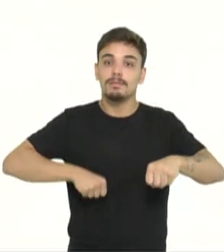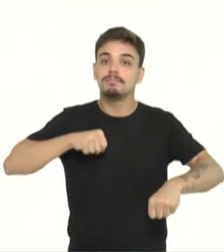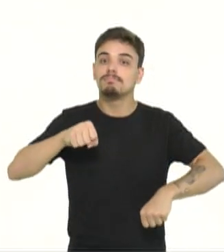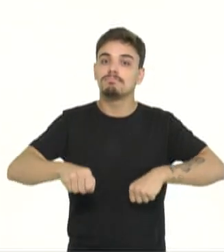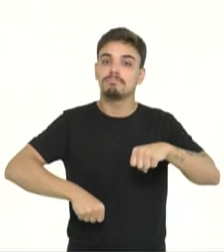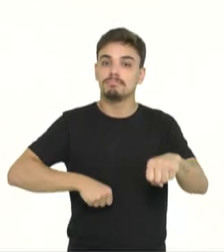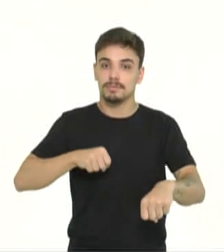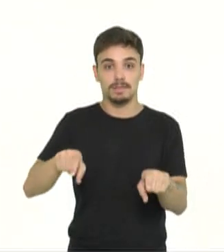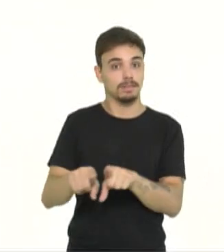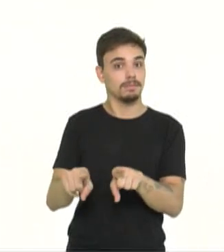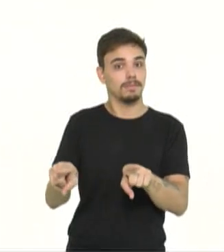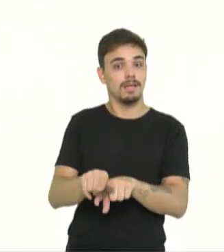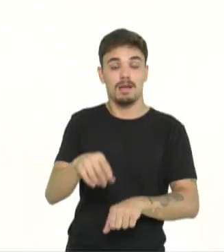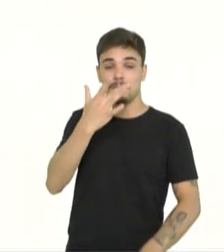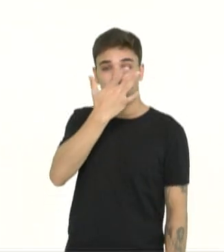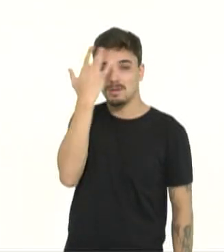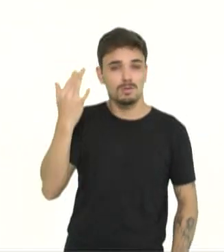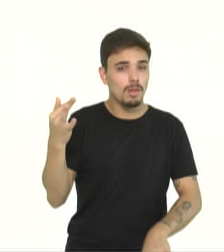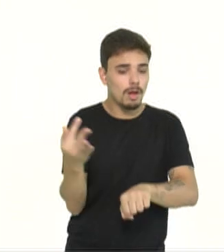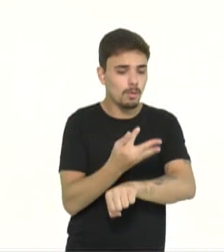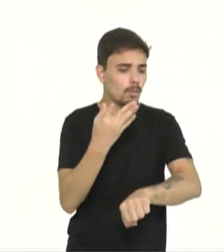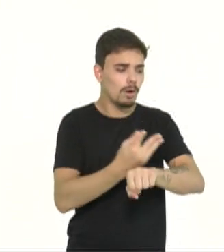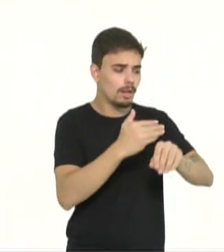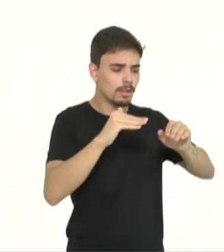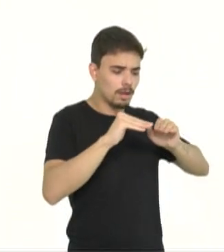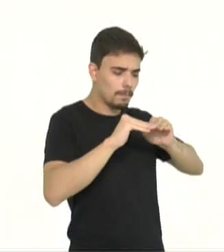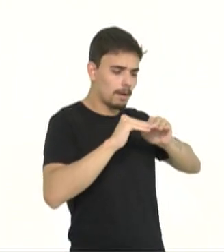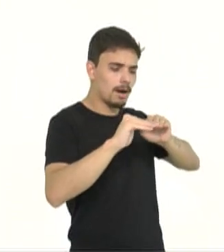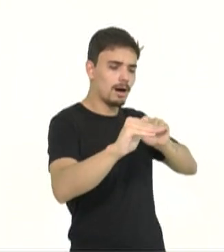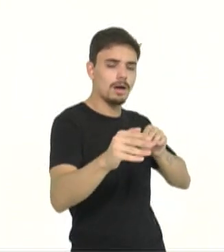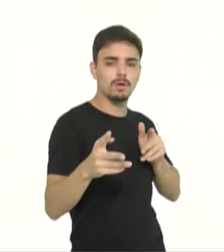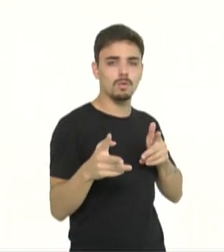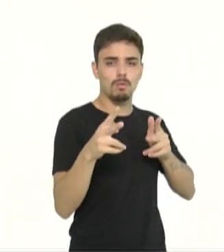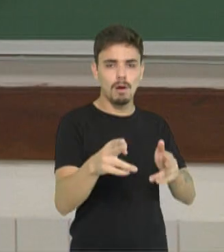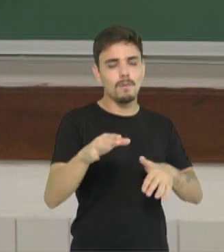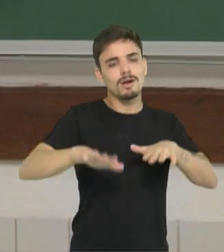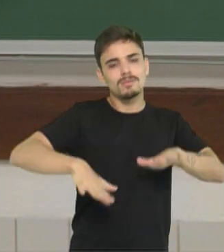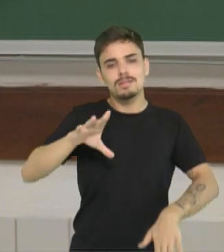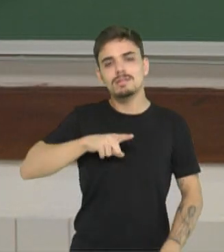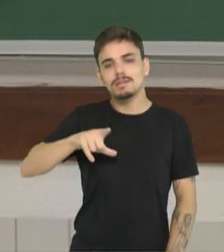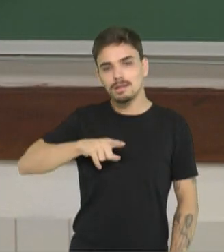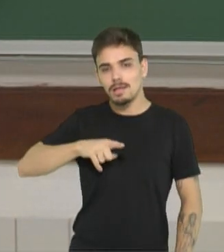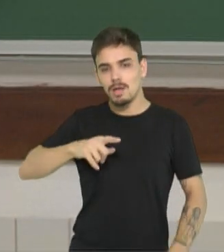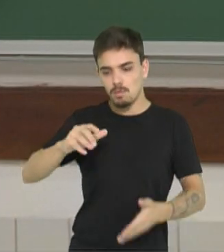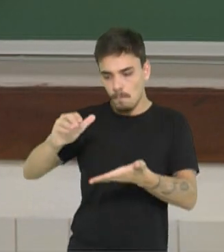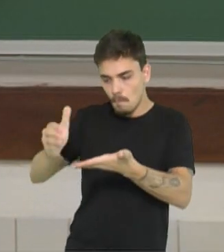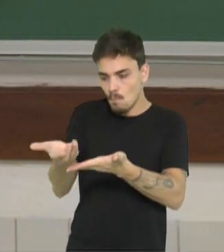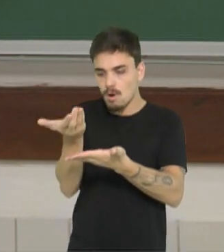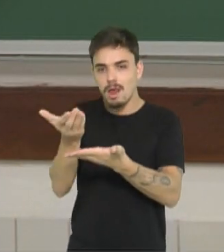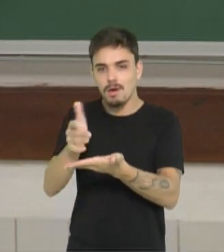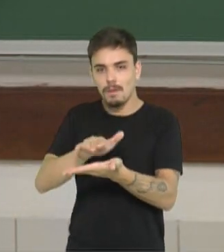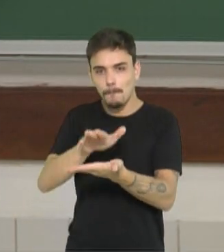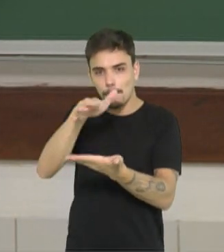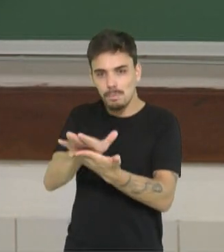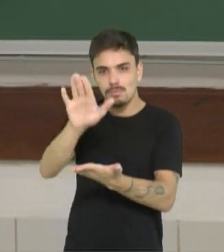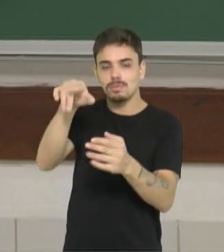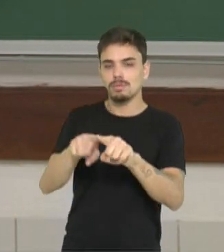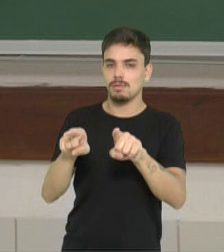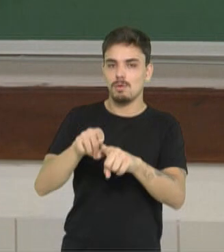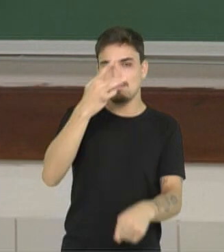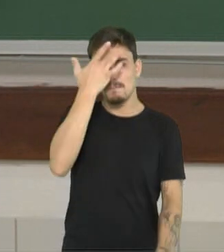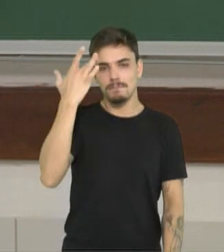pedalando, ela não vai conseguir manter a velocidade constante. Uma hora vai ter um buraco na sua frente, uma hora vai ter algum